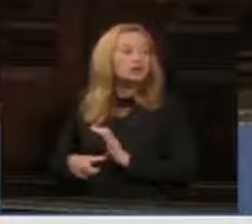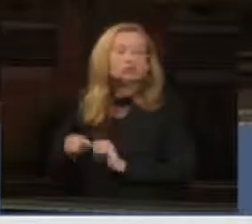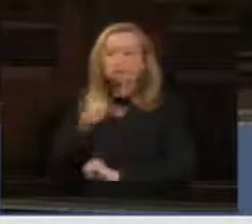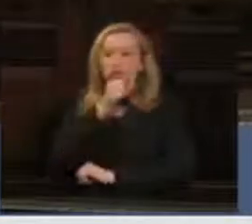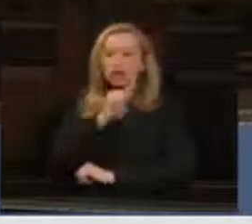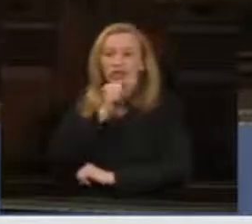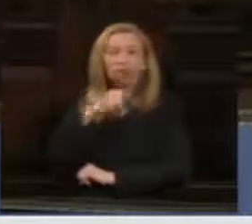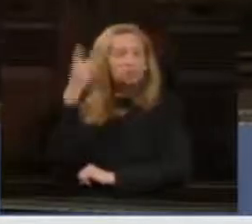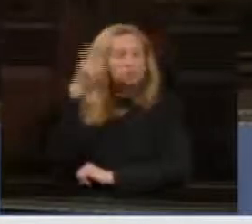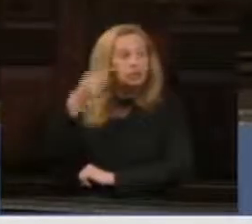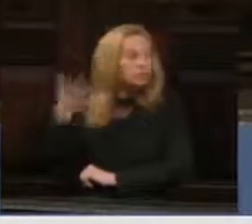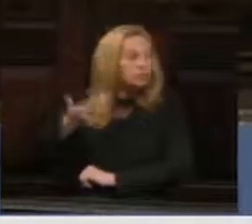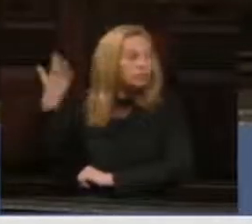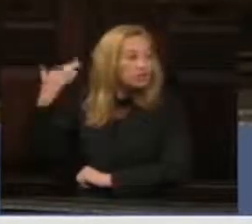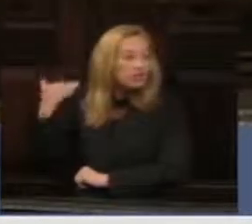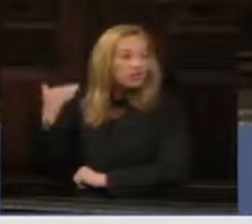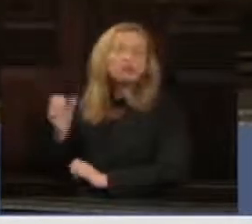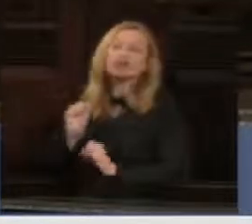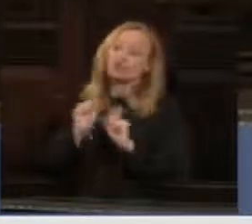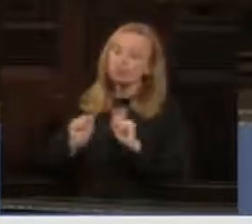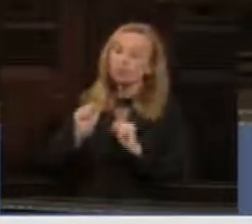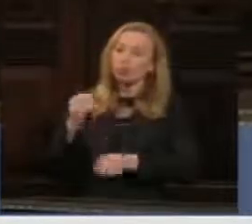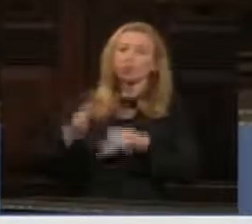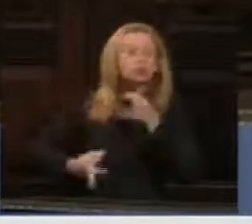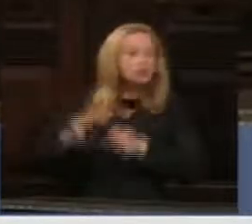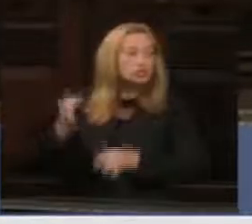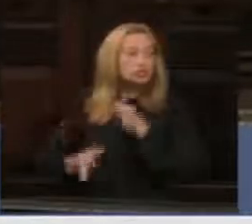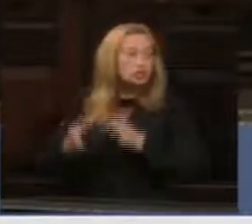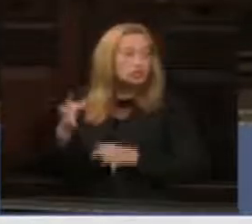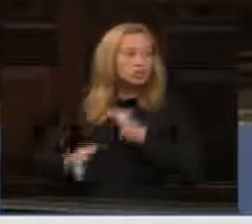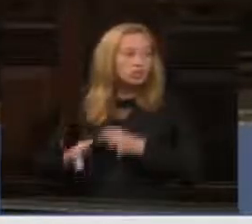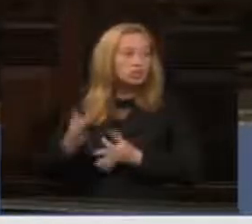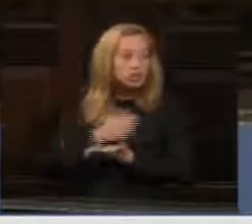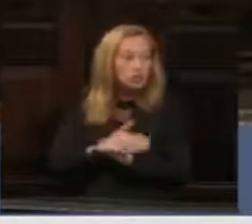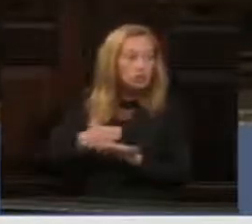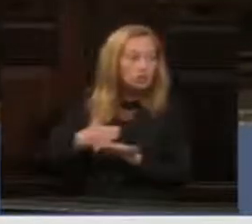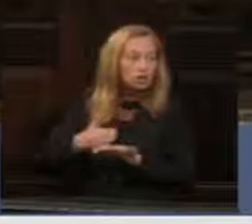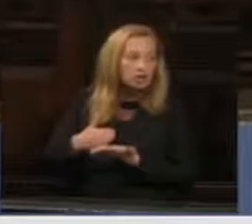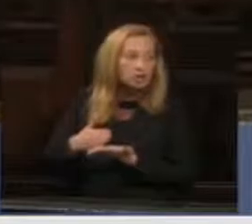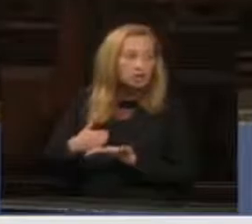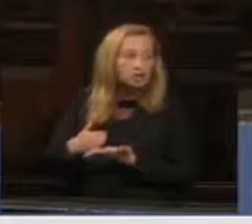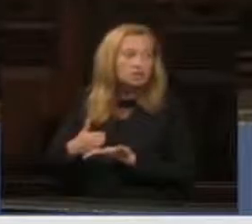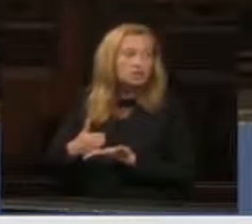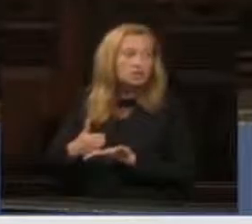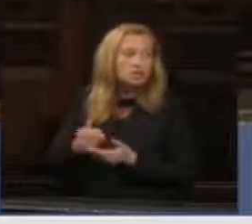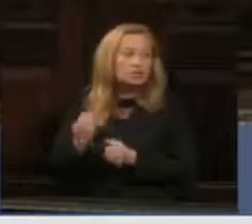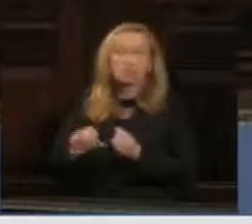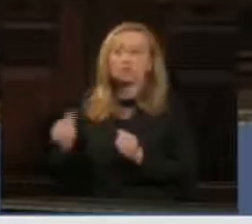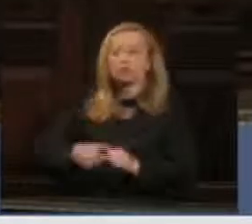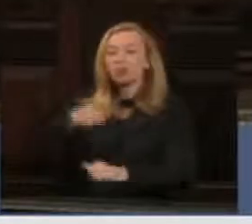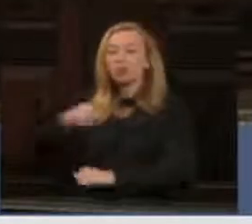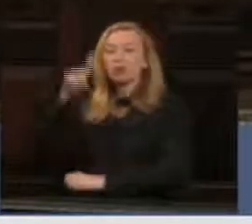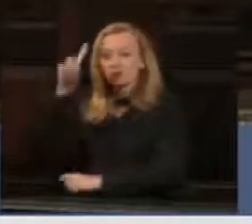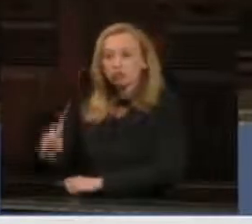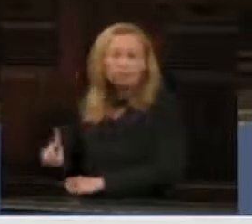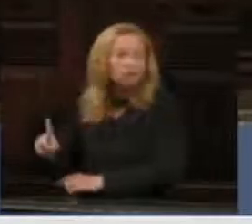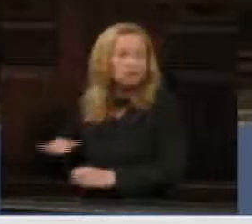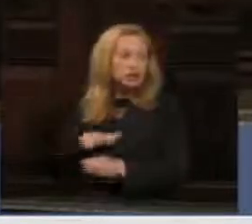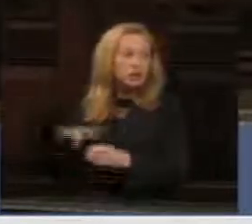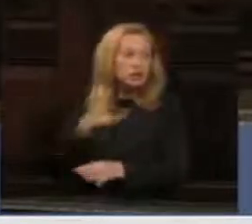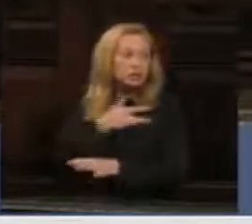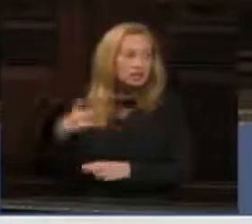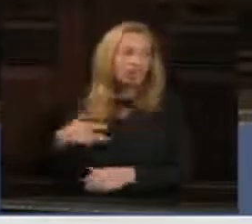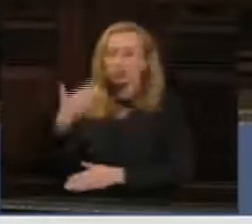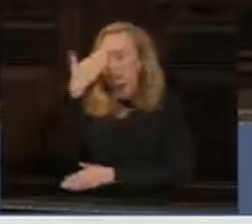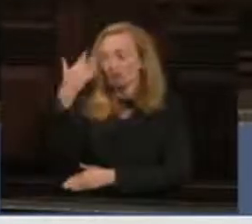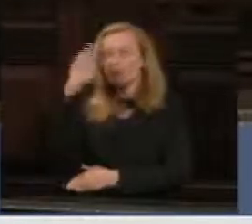cobrar que se faça justiça e comece a implementar de fato o PCCS, que é um direito do servidor de saúde. Muito